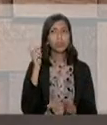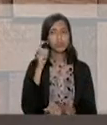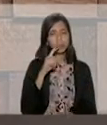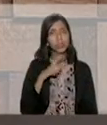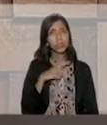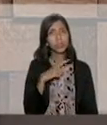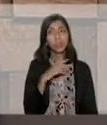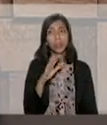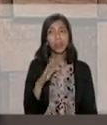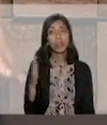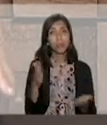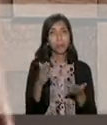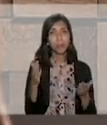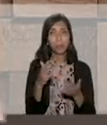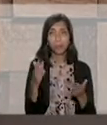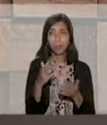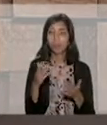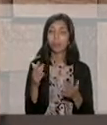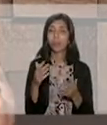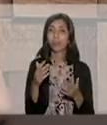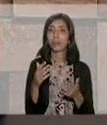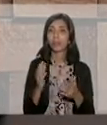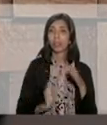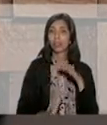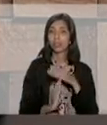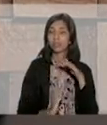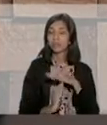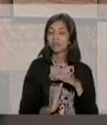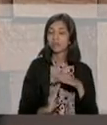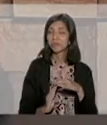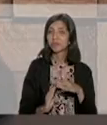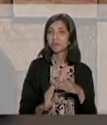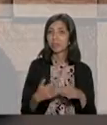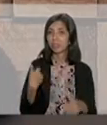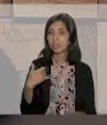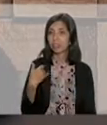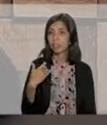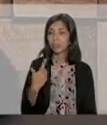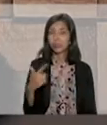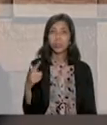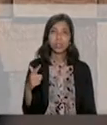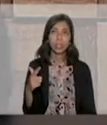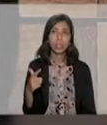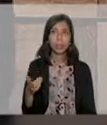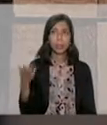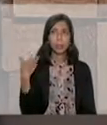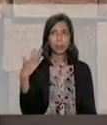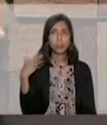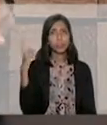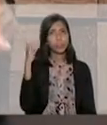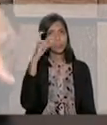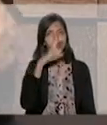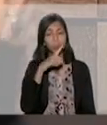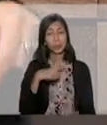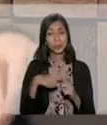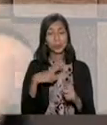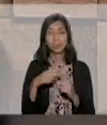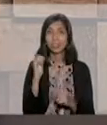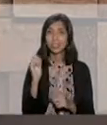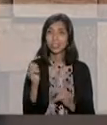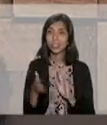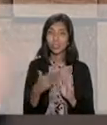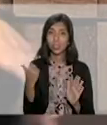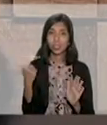Eu acho que dificulta, mas parece que agora essa indicativa não é mais... porque nessa época era muito difícil, porque